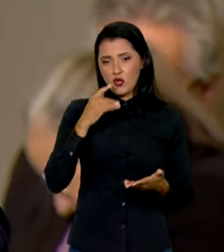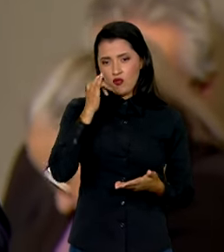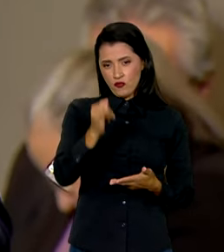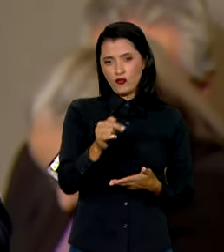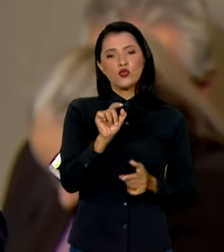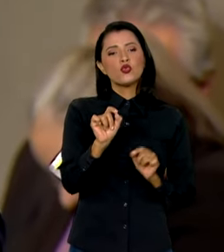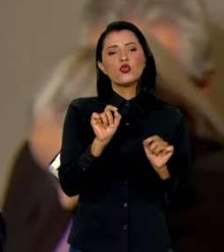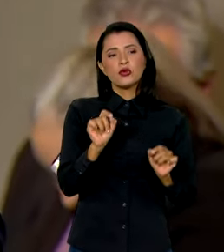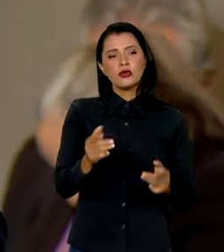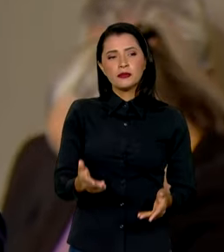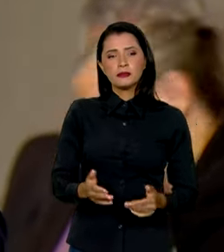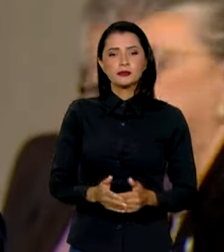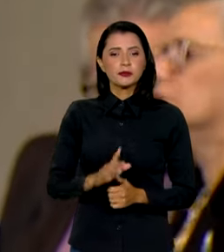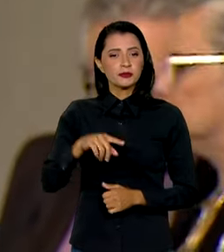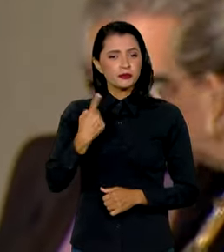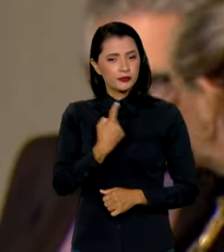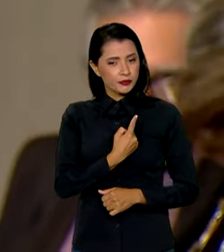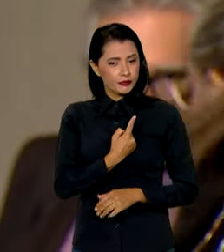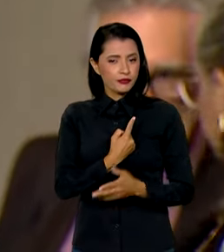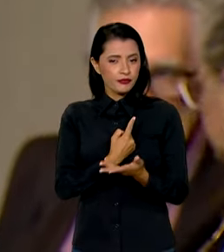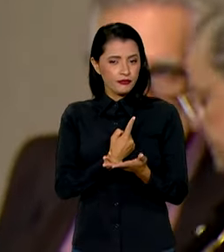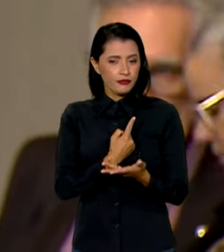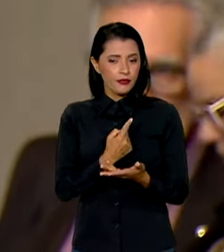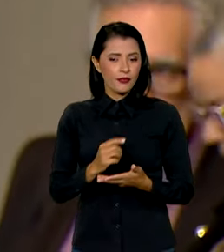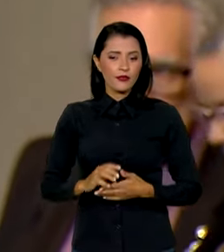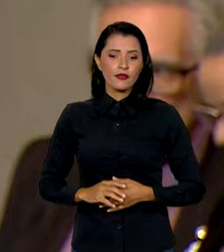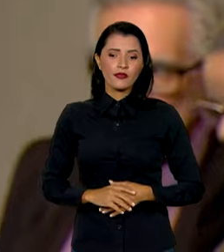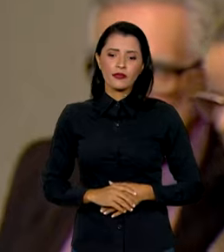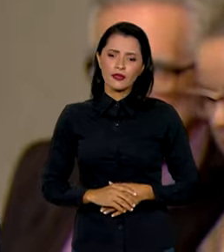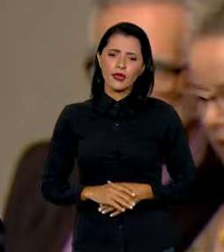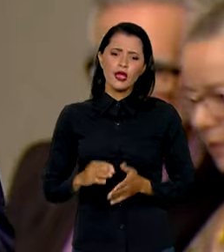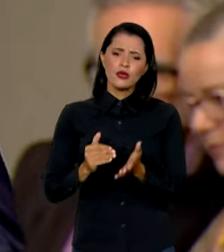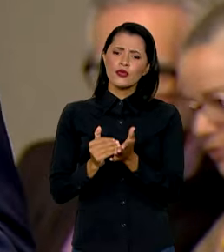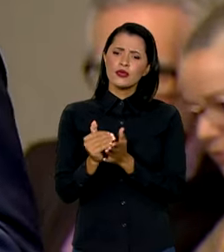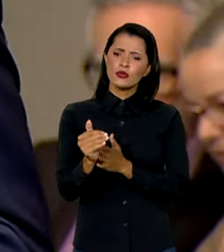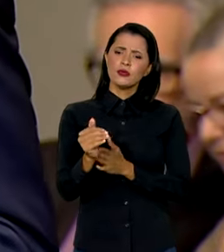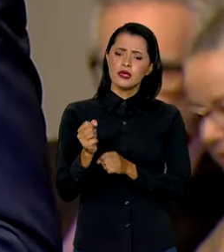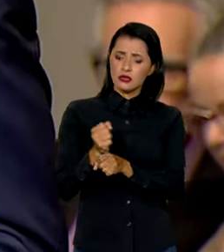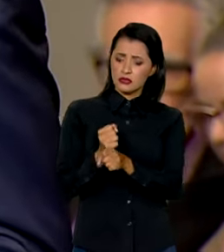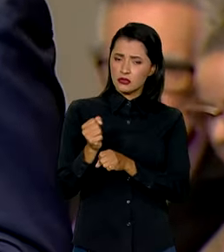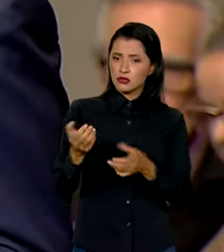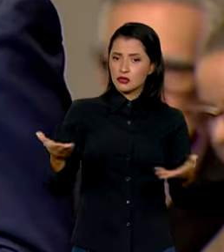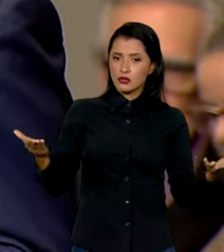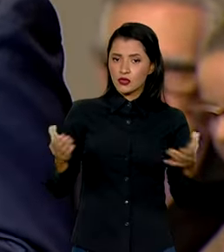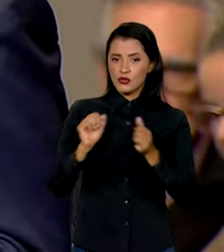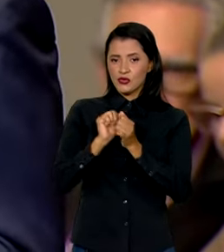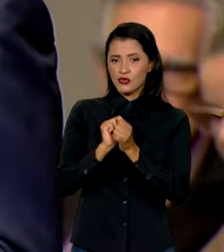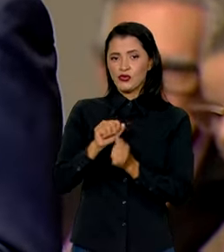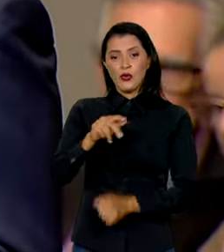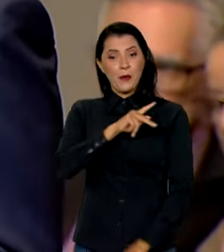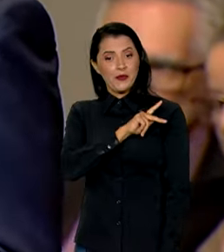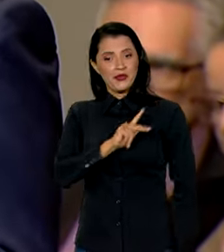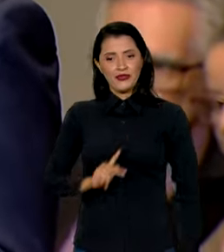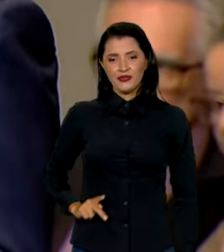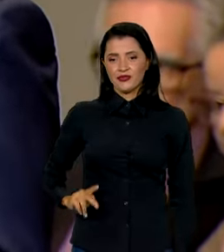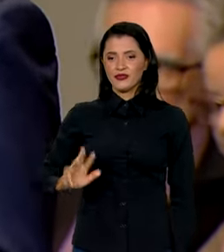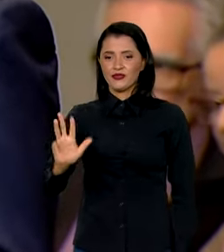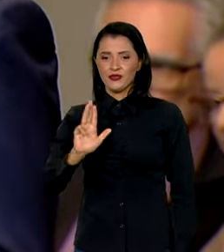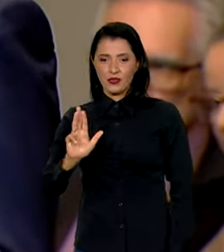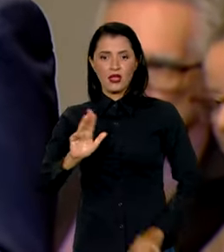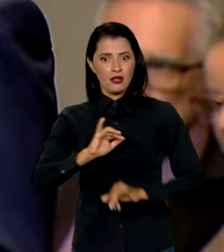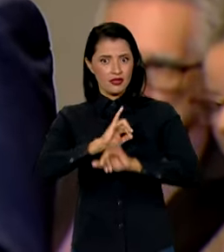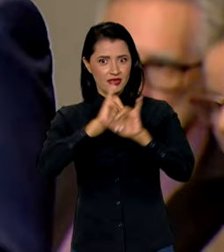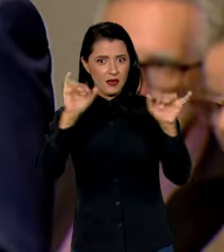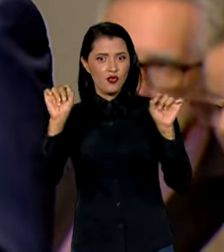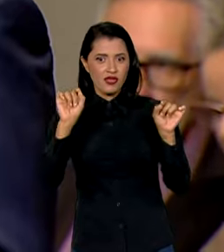vocês que a gente, no início desse ano, junto com o presidente Lula, lançou aquela campanha O Brasil Voltou,